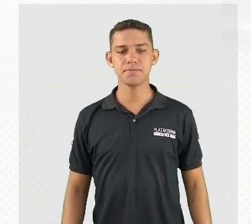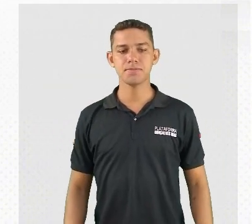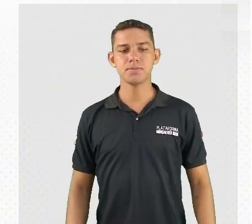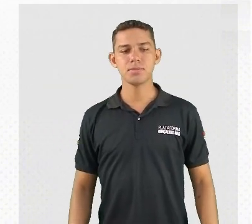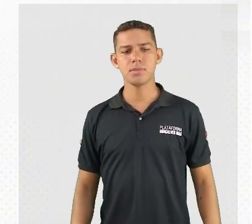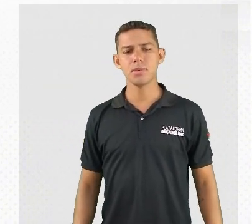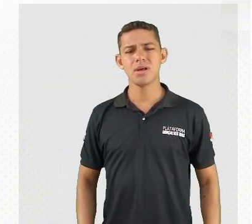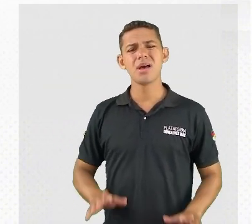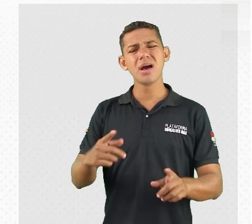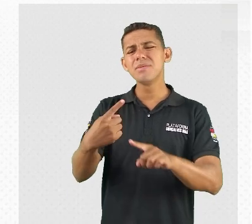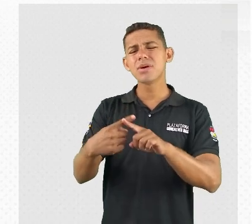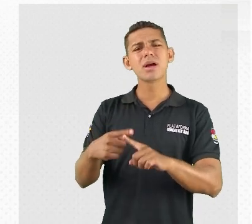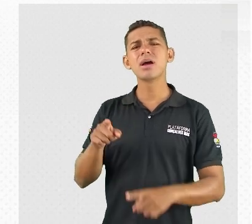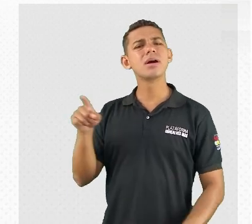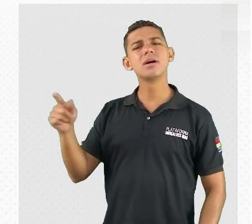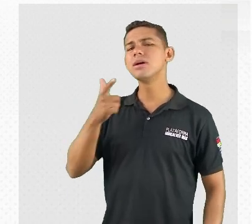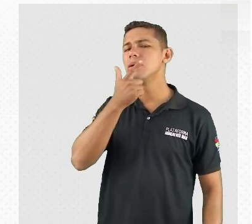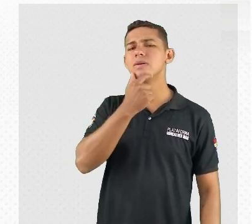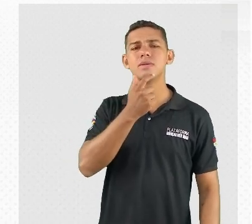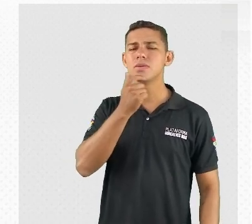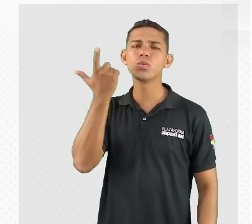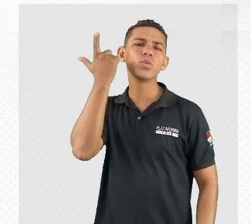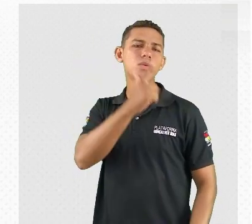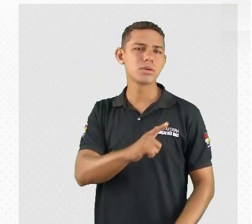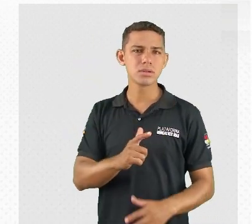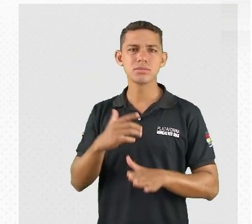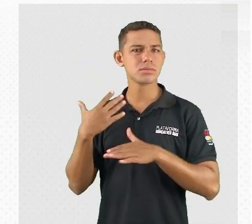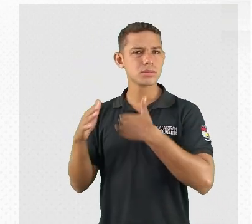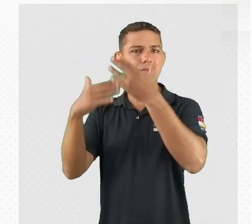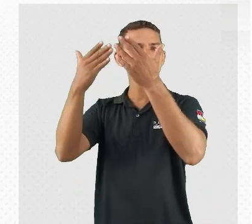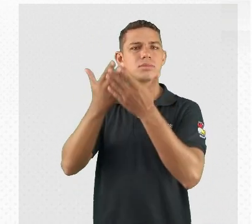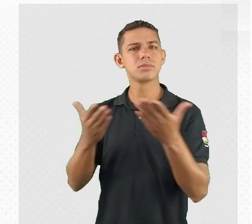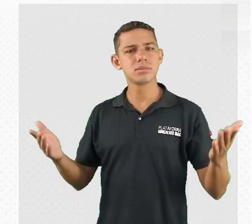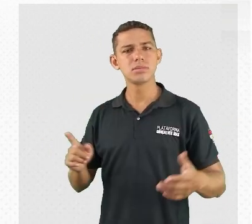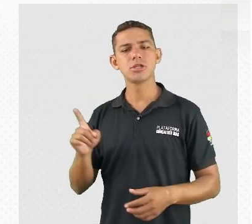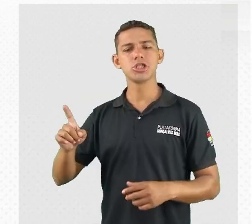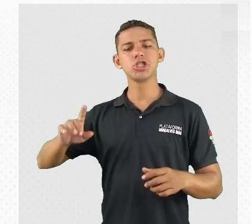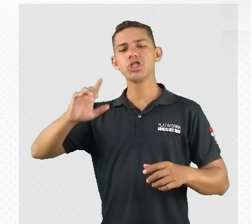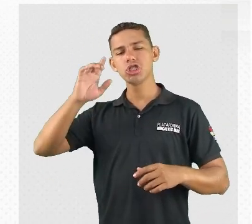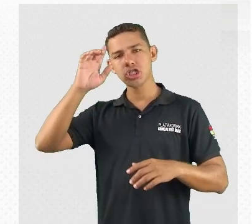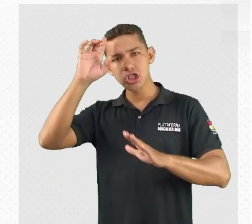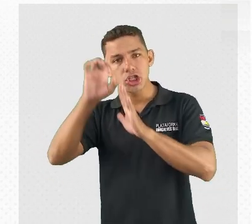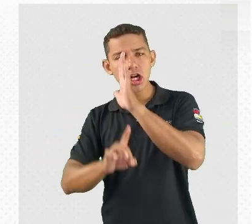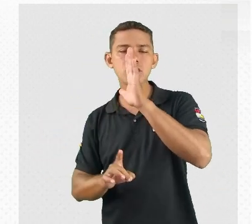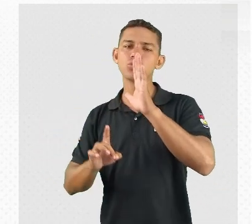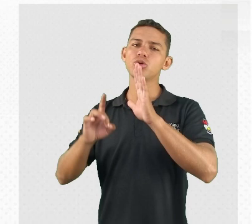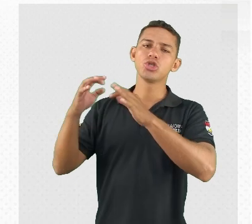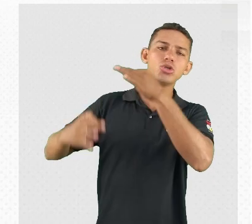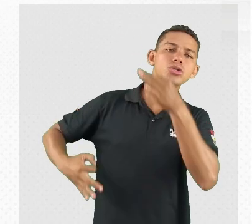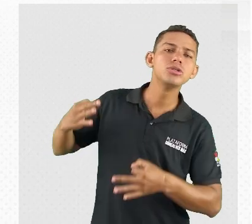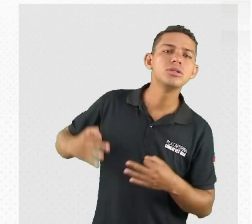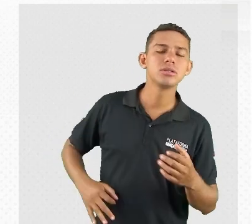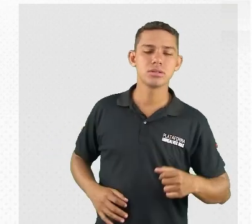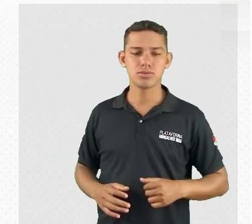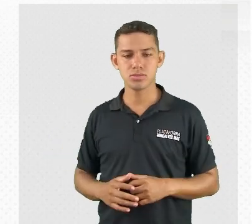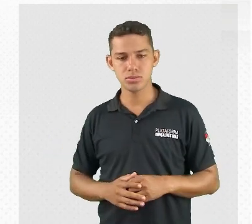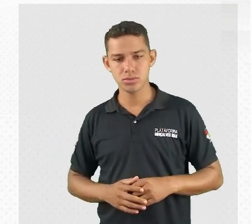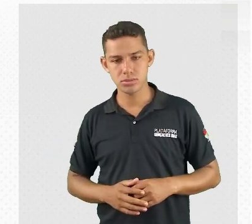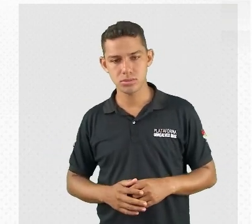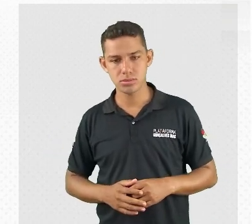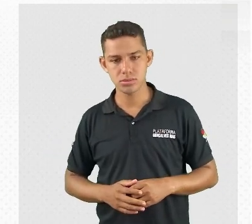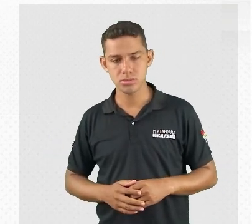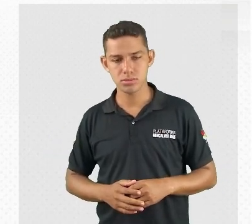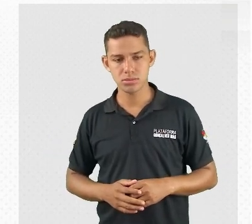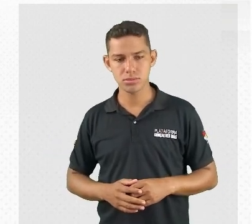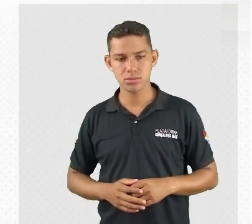E porque apenas os homens são capazes de desenvolver as noções de direito e de justiça? Aqui Aristóteles também dá uma